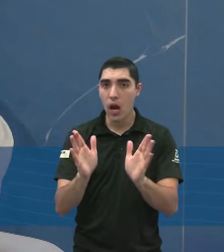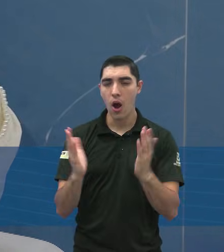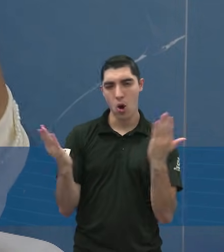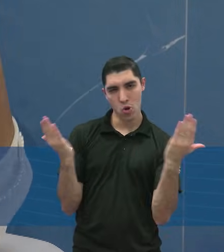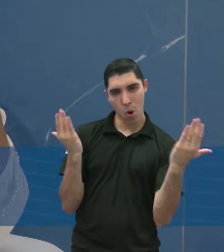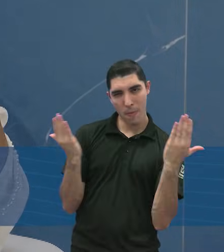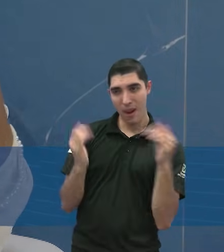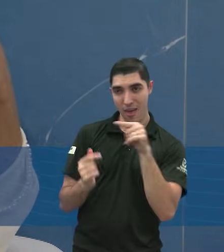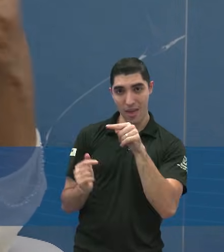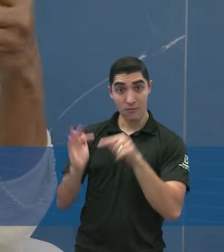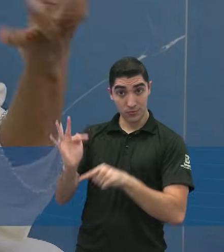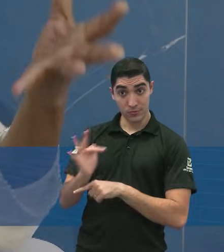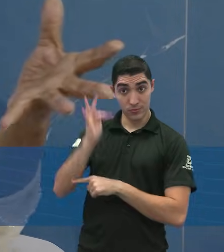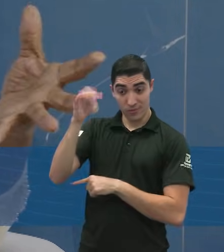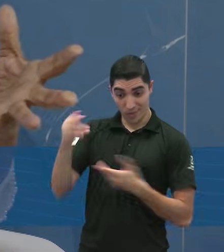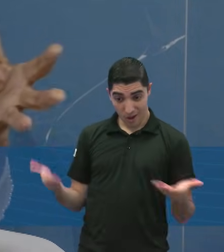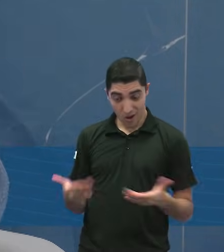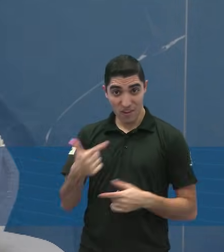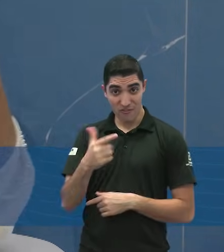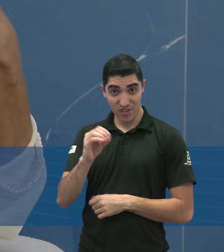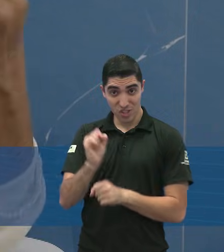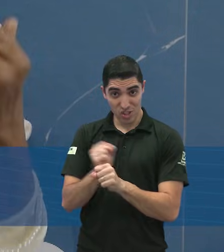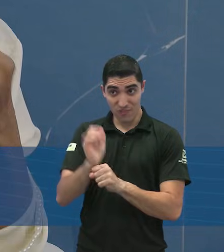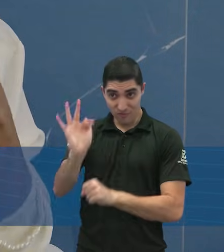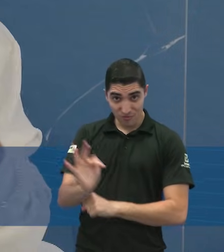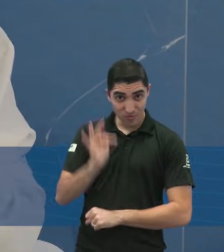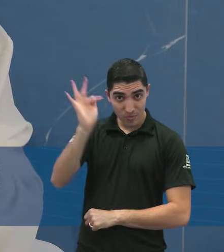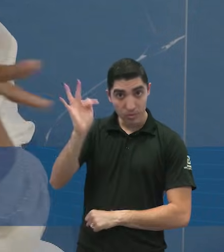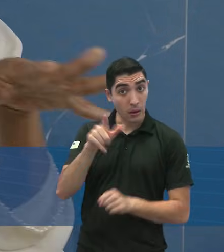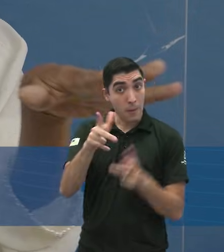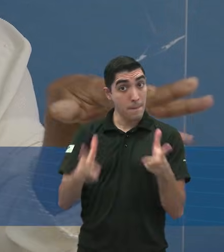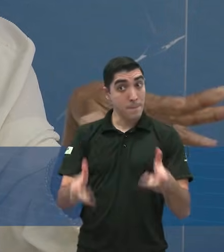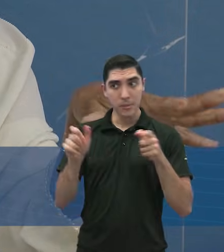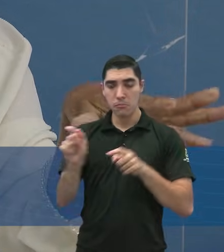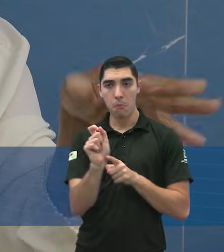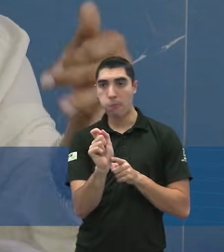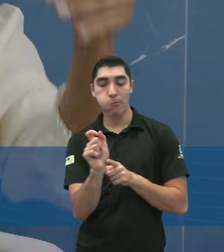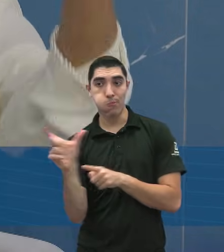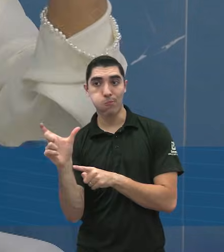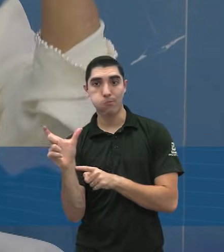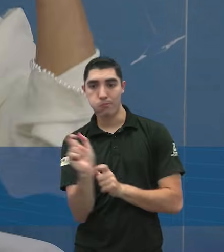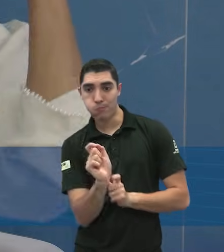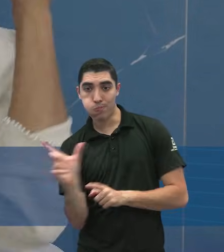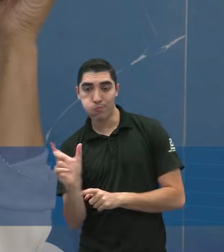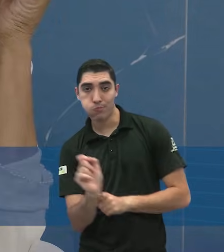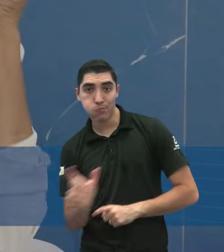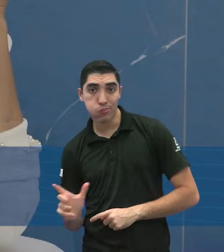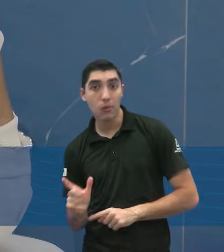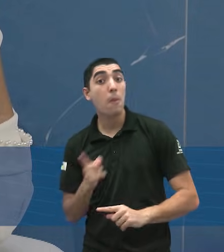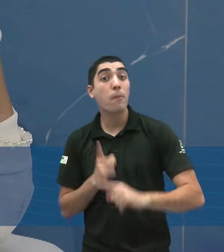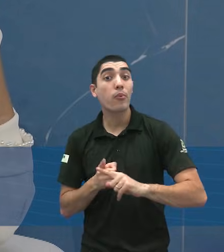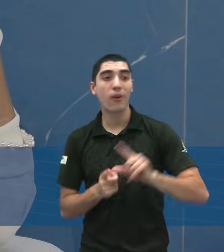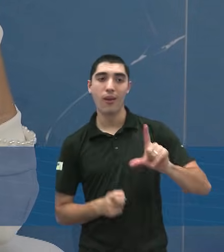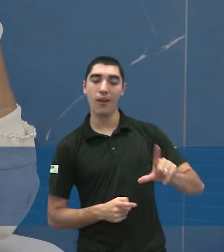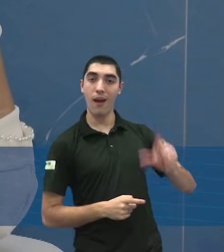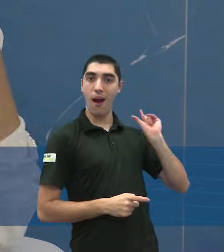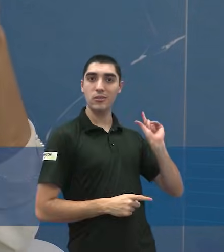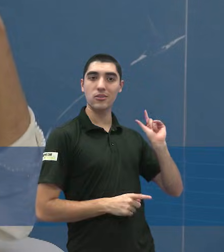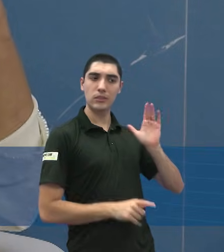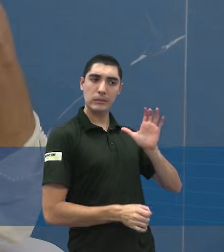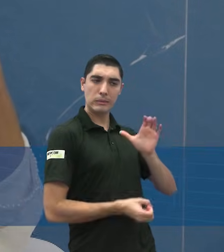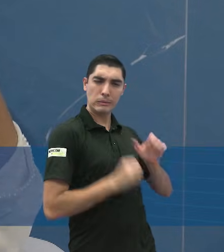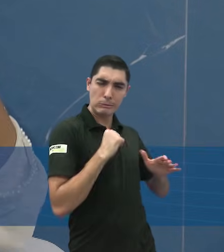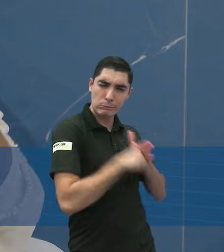o mesmo gráfico daqui a 20 anos, vamos perceber que isso capilarizou por causa dessas políticas anteriores.